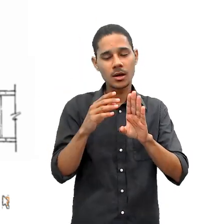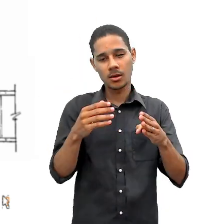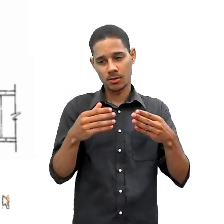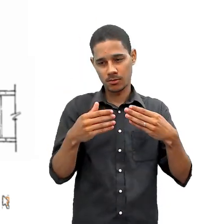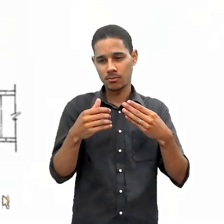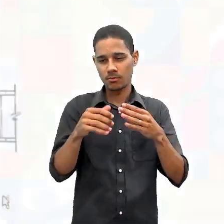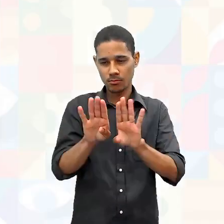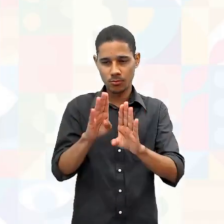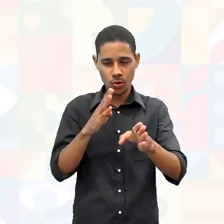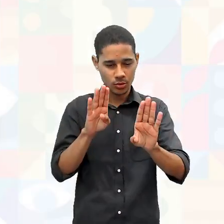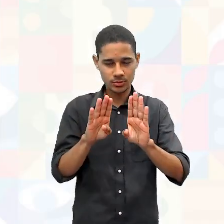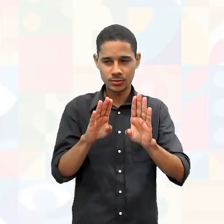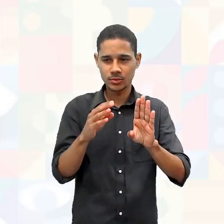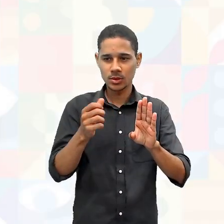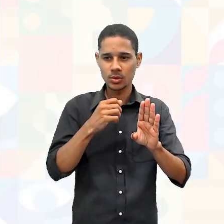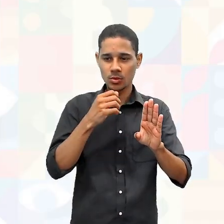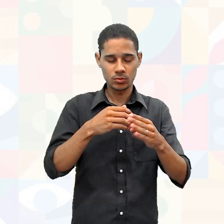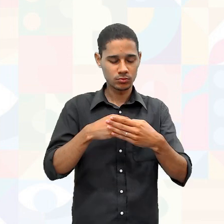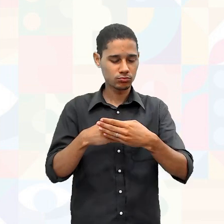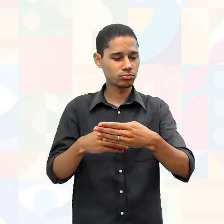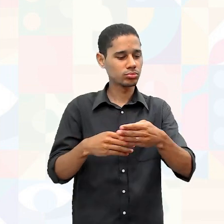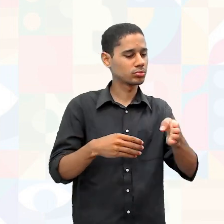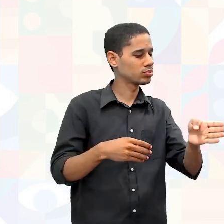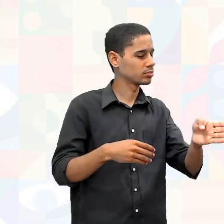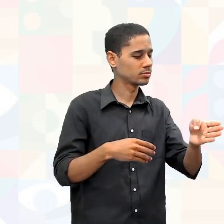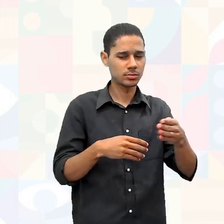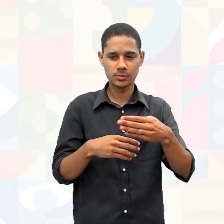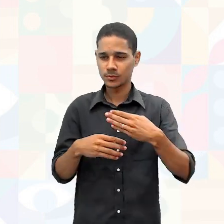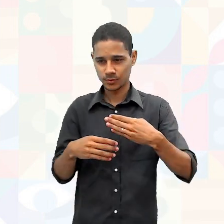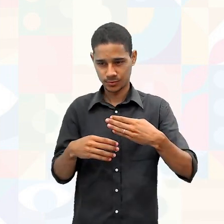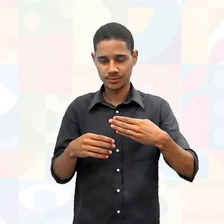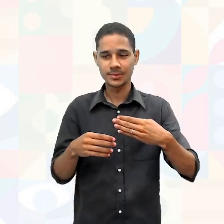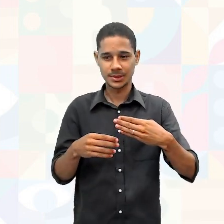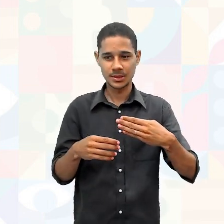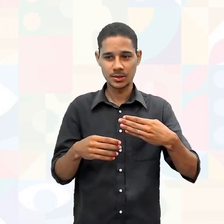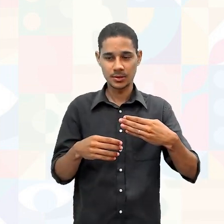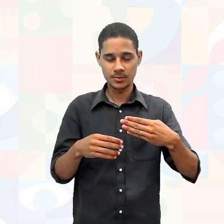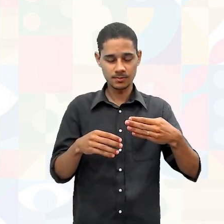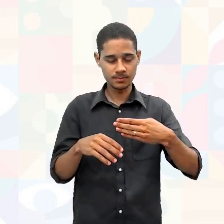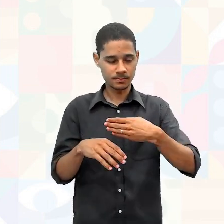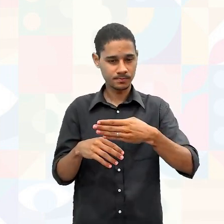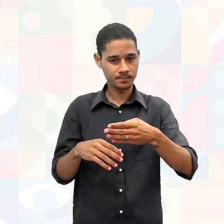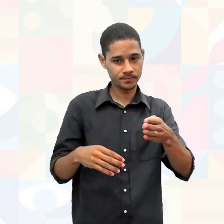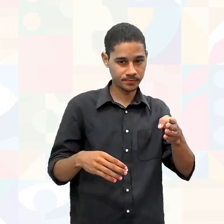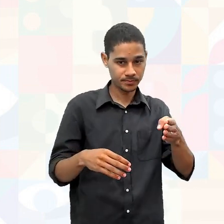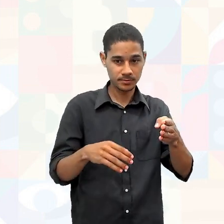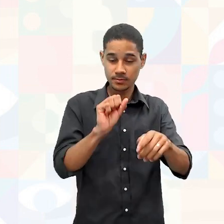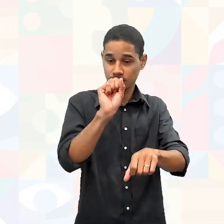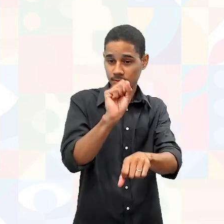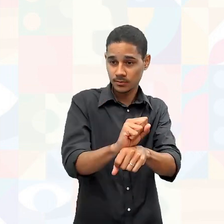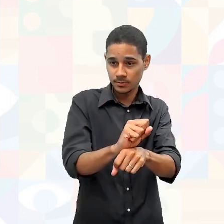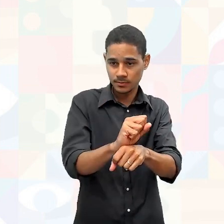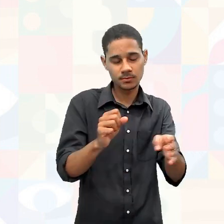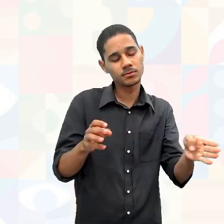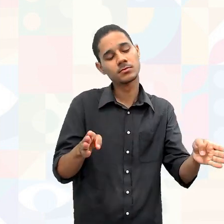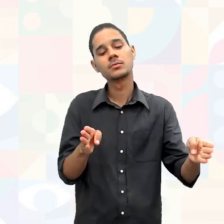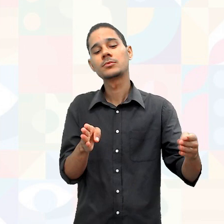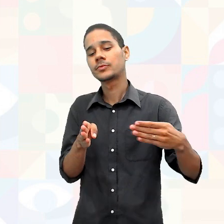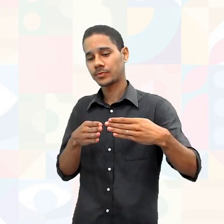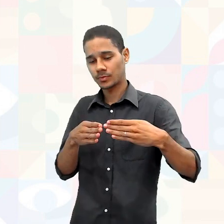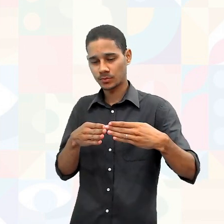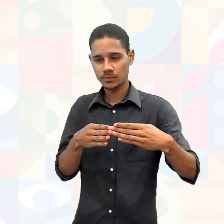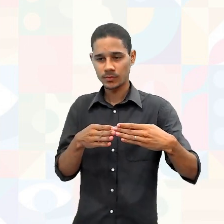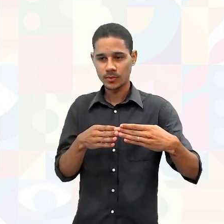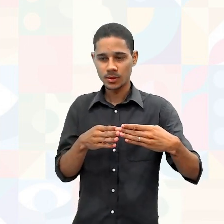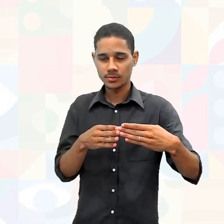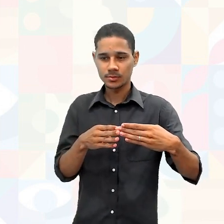giro, né? Ela faz isso aqui, ela está fechada, ela faz o giro, né? E ela para aqui e depois volta, e ela não